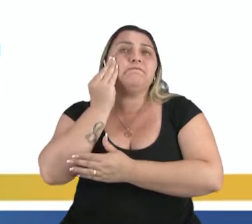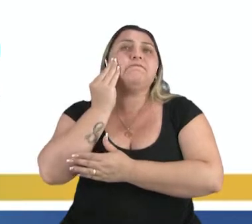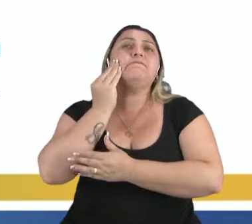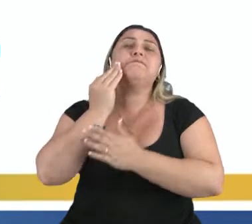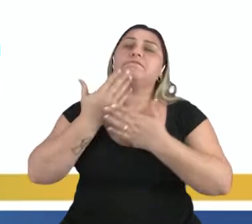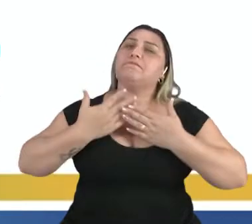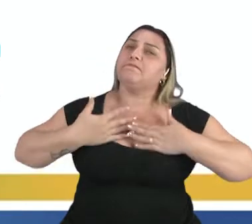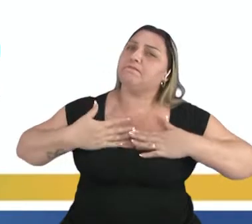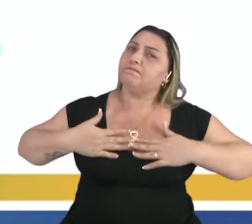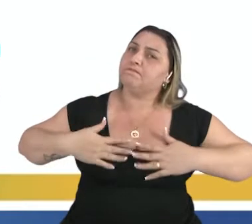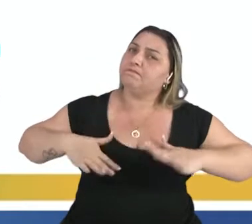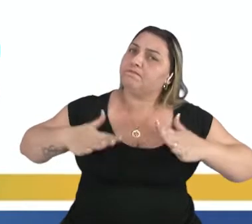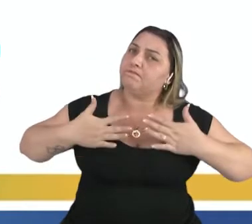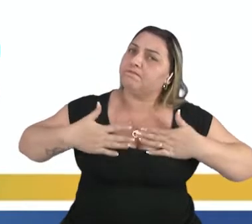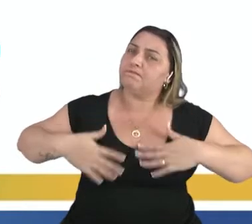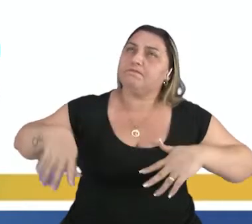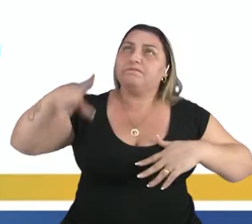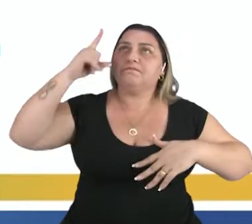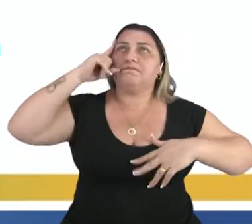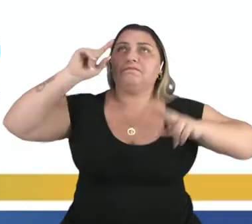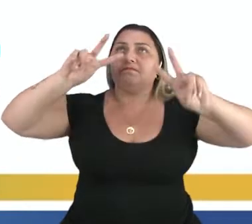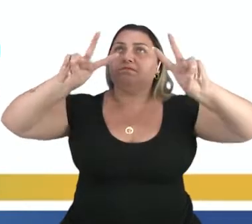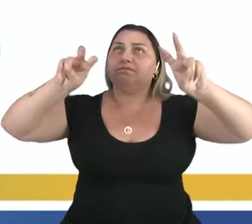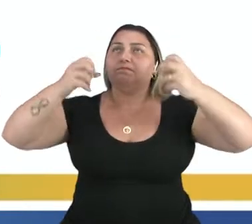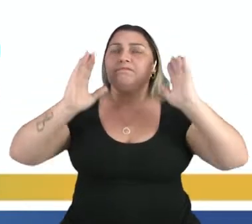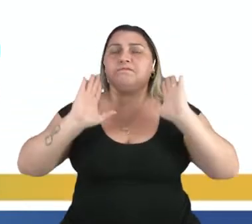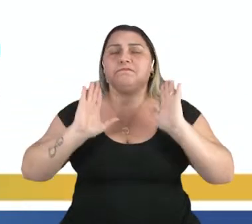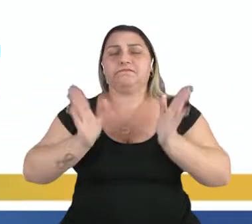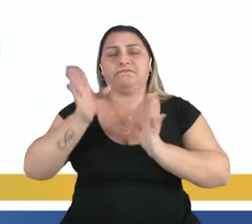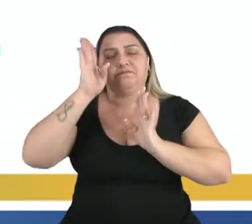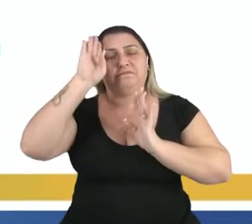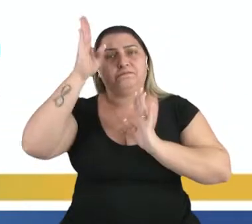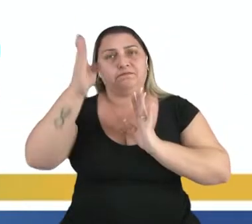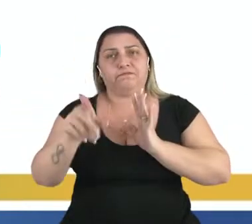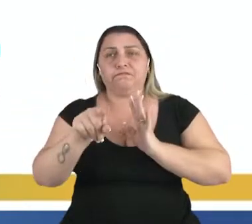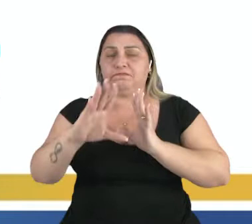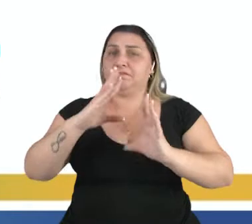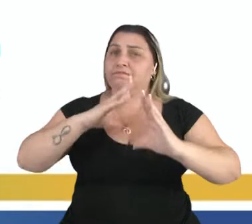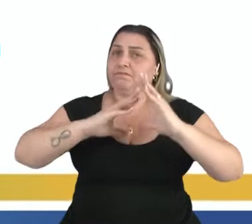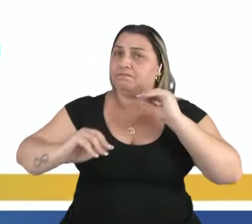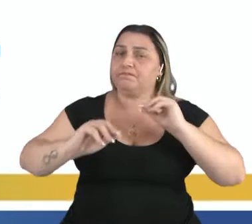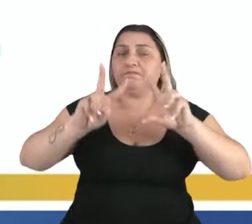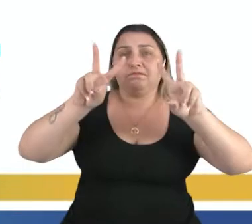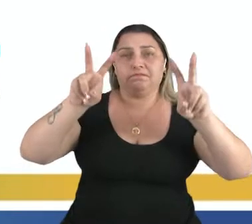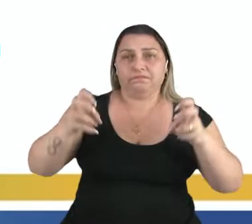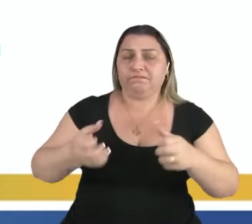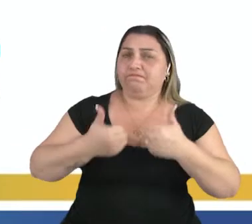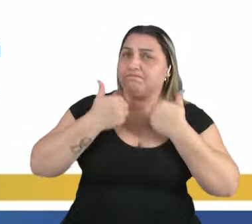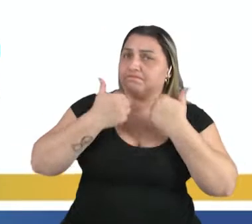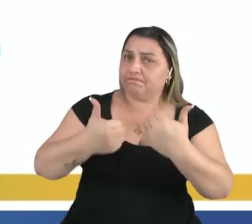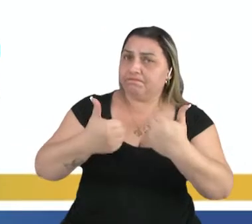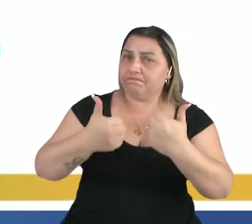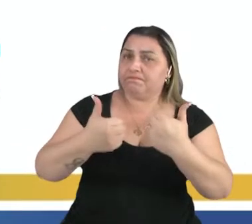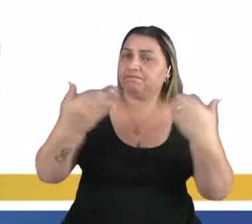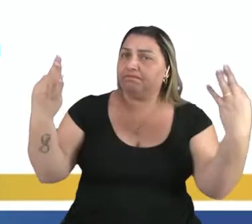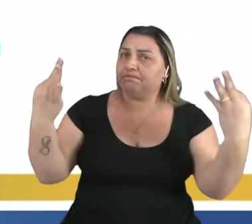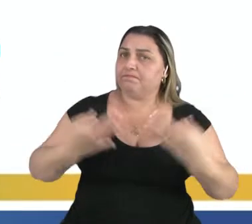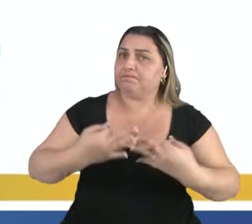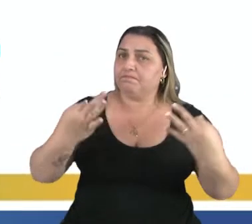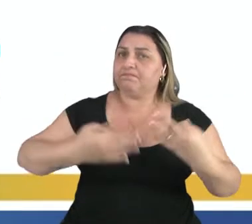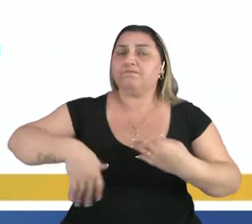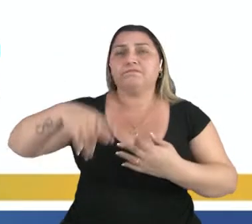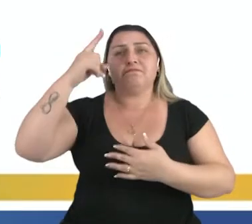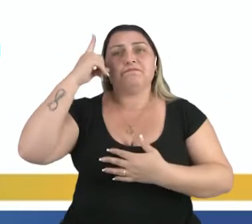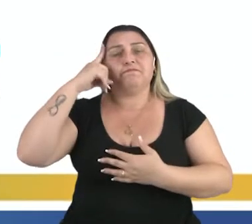é com calma. Pensar num tema já é principal. Você não fugindo desse tema, tá show. Então, é